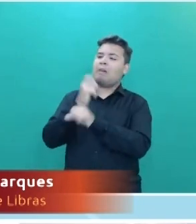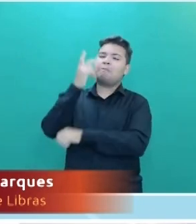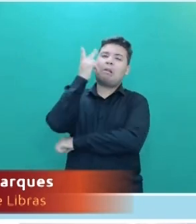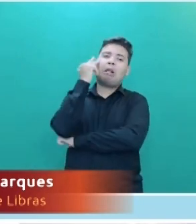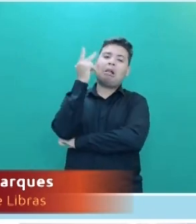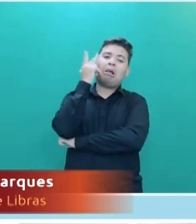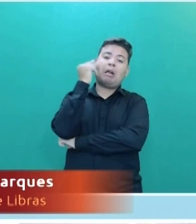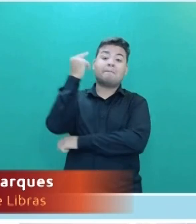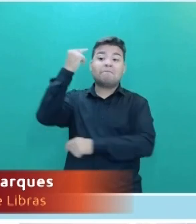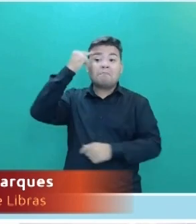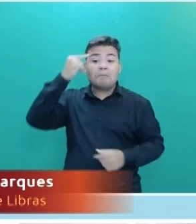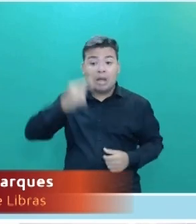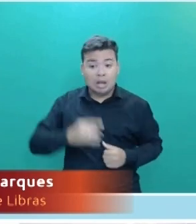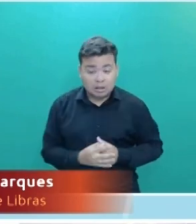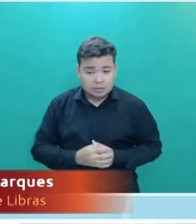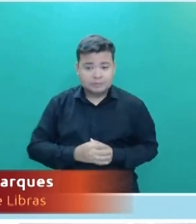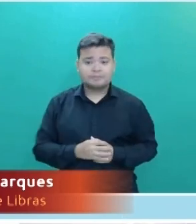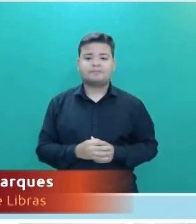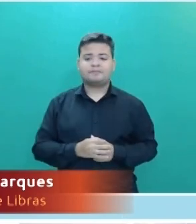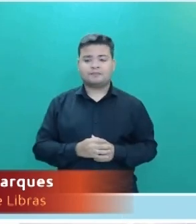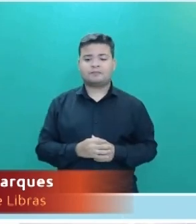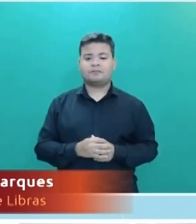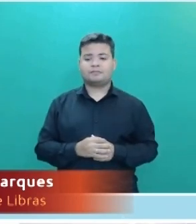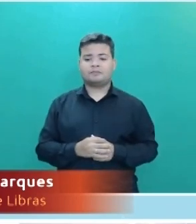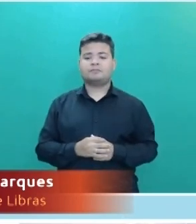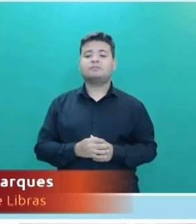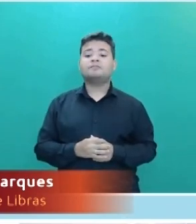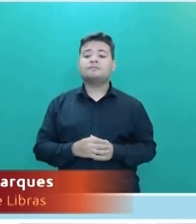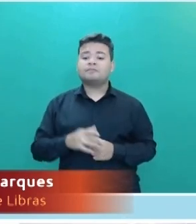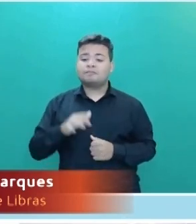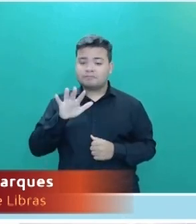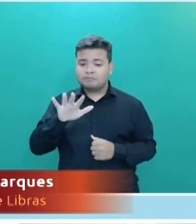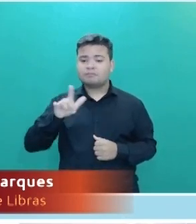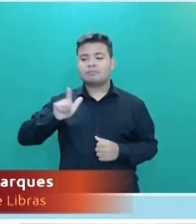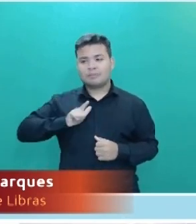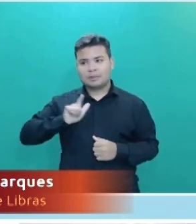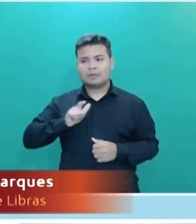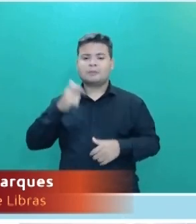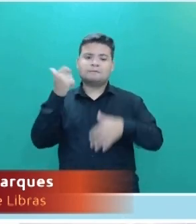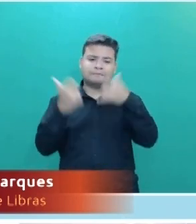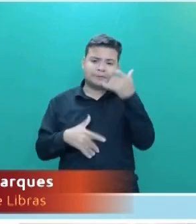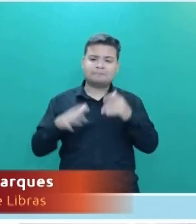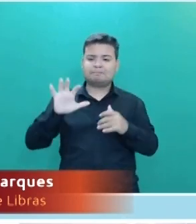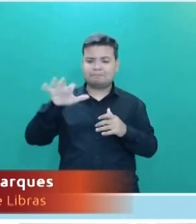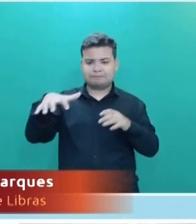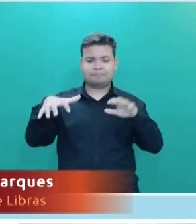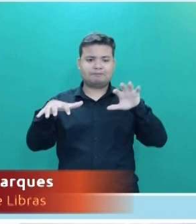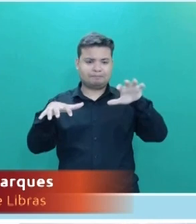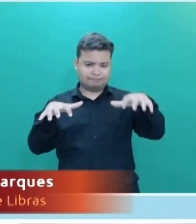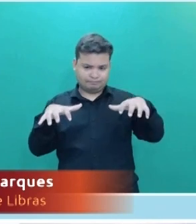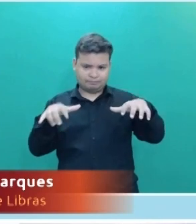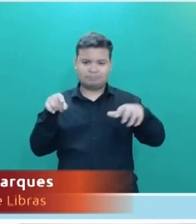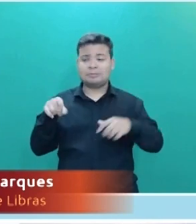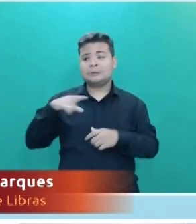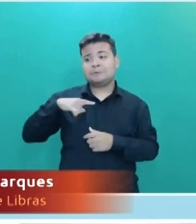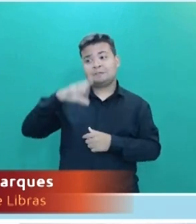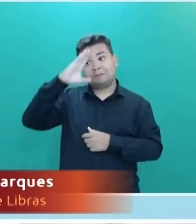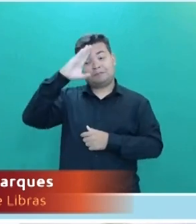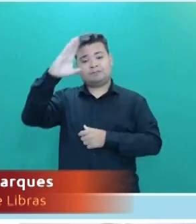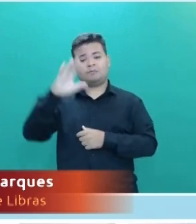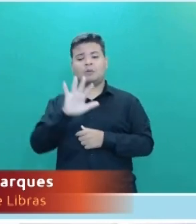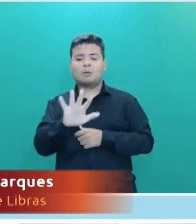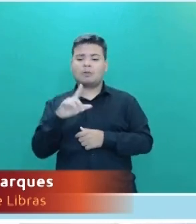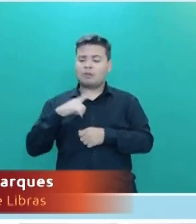Hoje, e no meio desses dois polos que eu descrevo, houve também todo um fluxo por